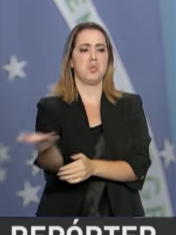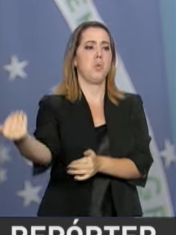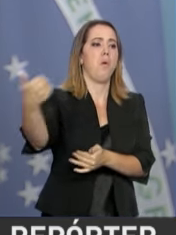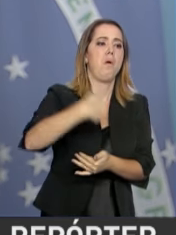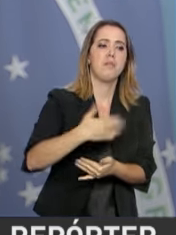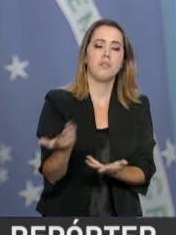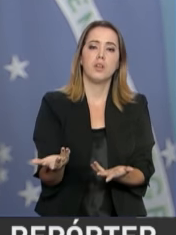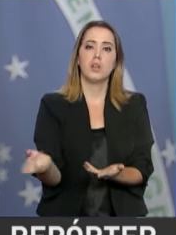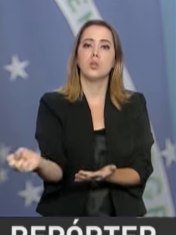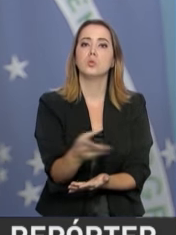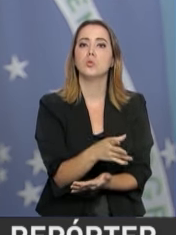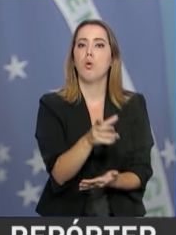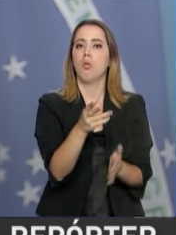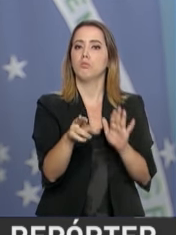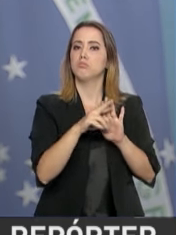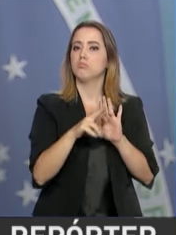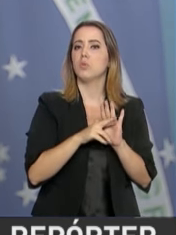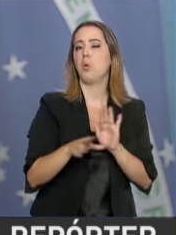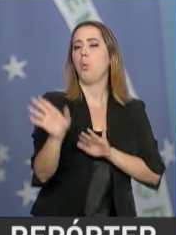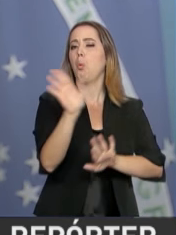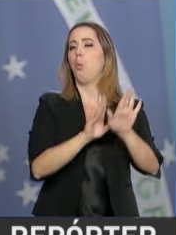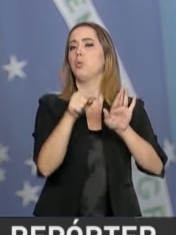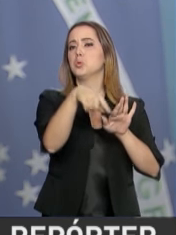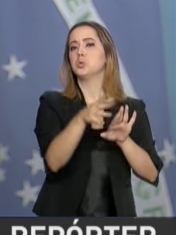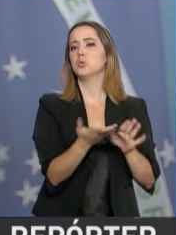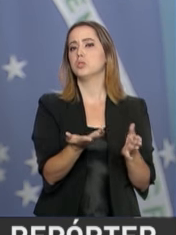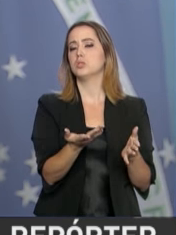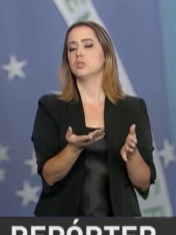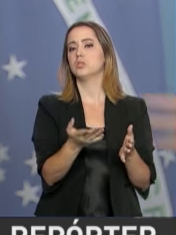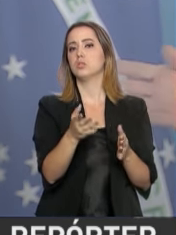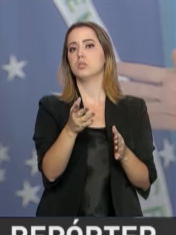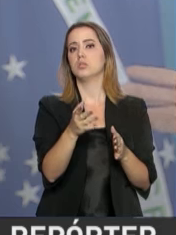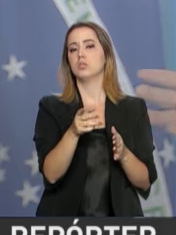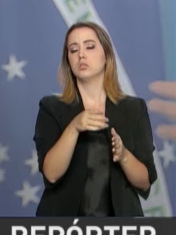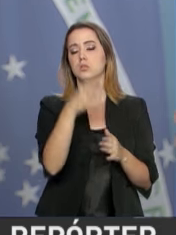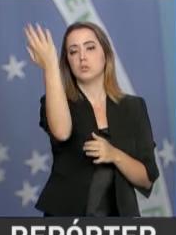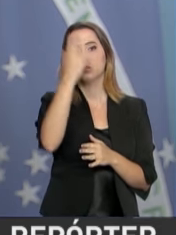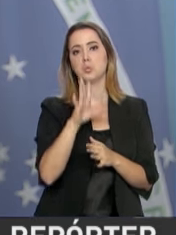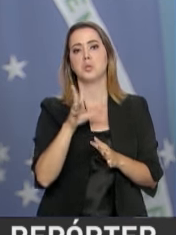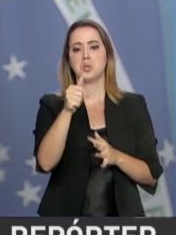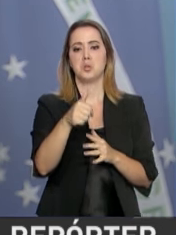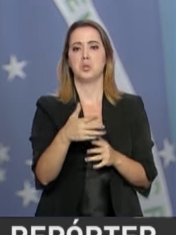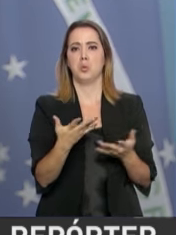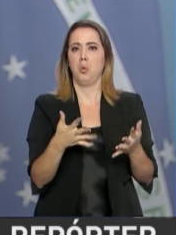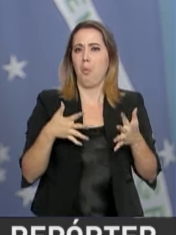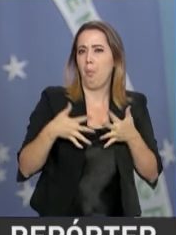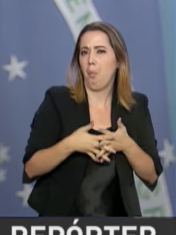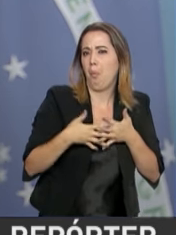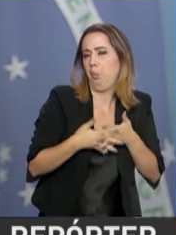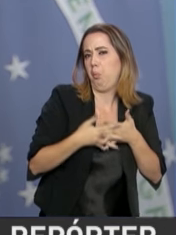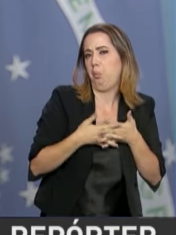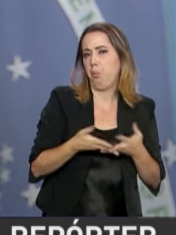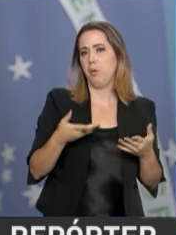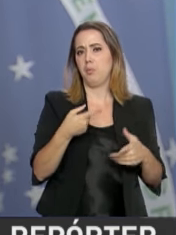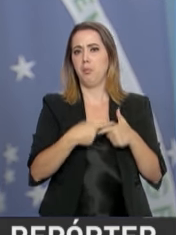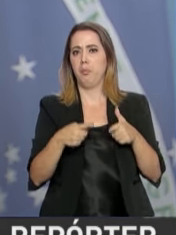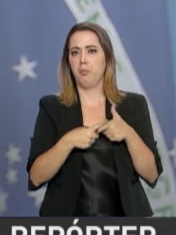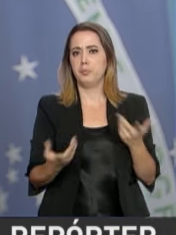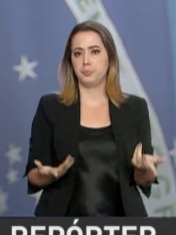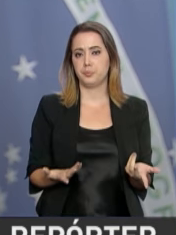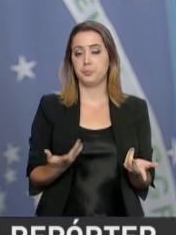em 2018, que cuide do país todo atrapalhado e todo